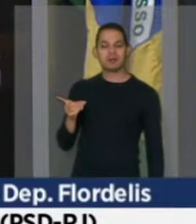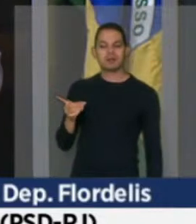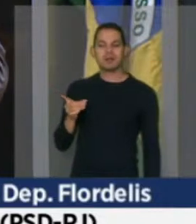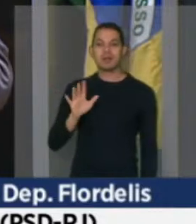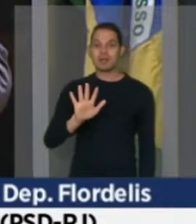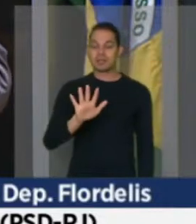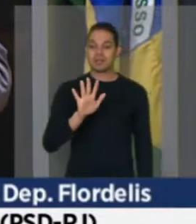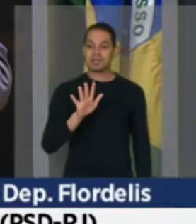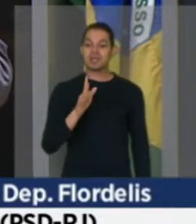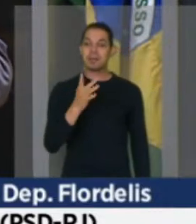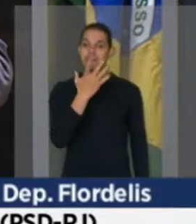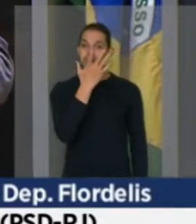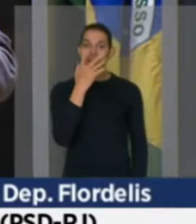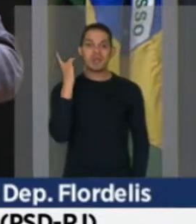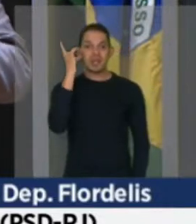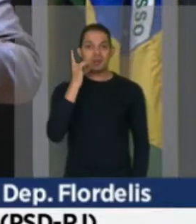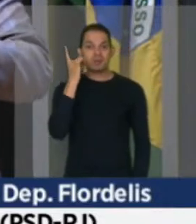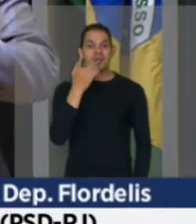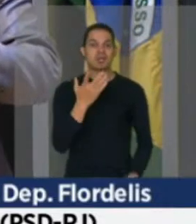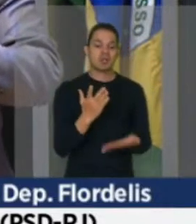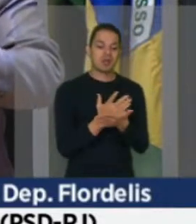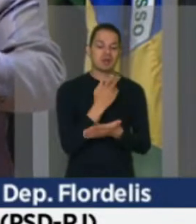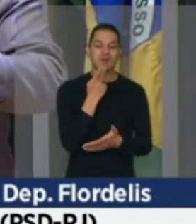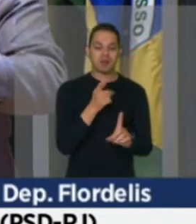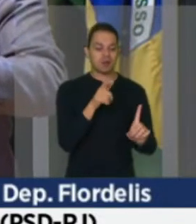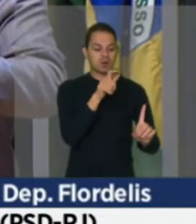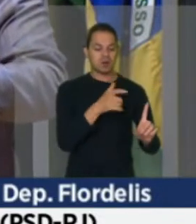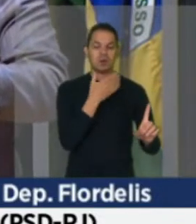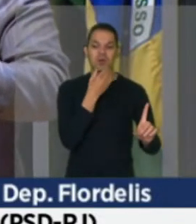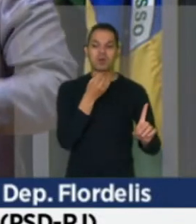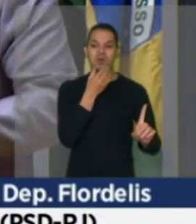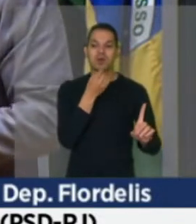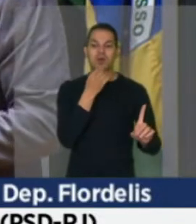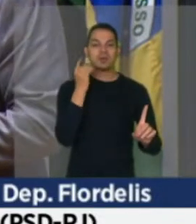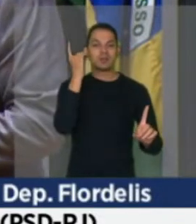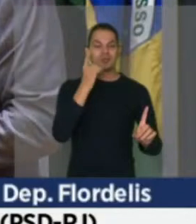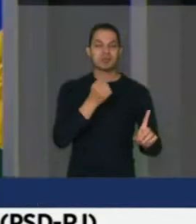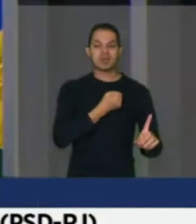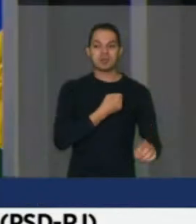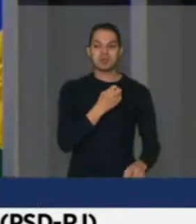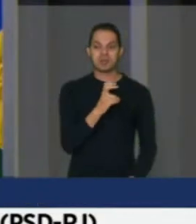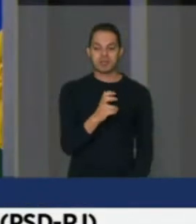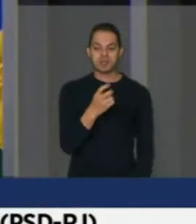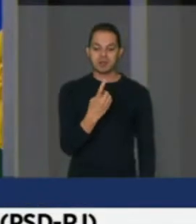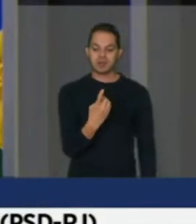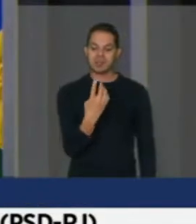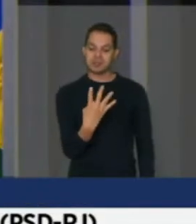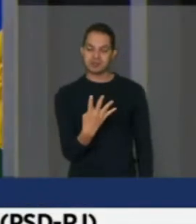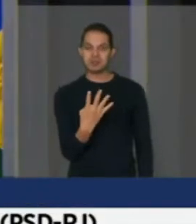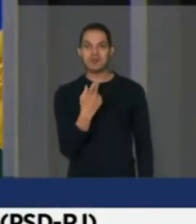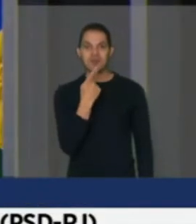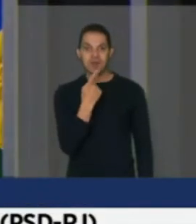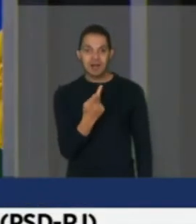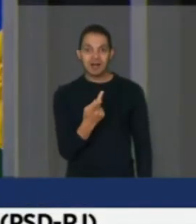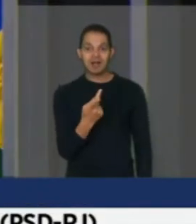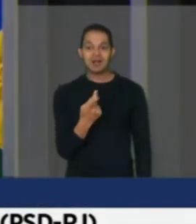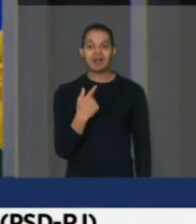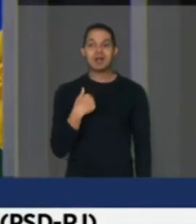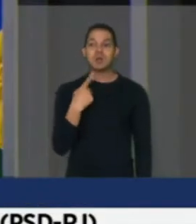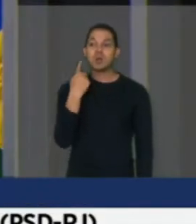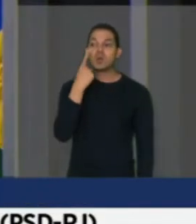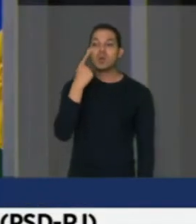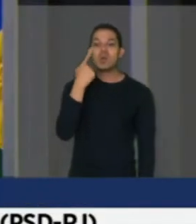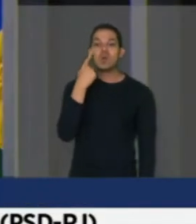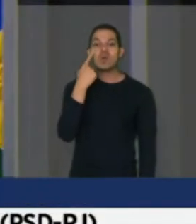Aliás, foi falado aqui, né? Ele era o deputado número 514. Eu queria ver